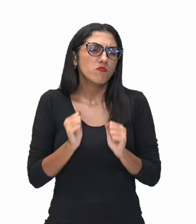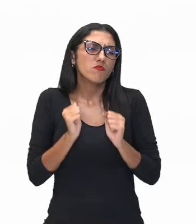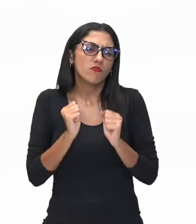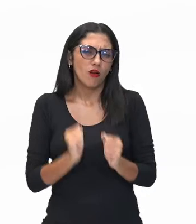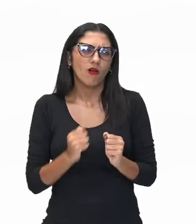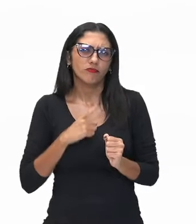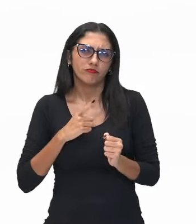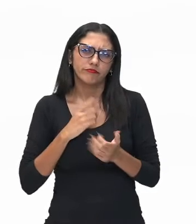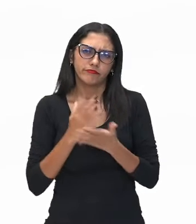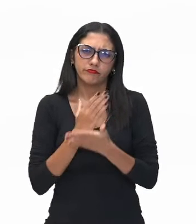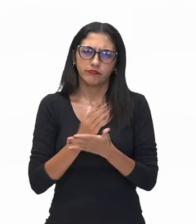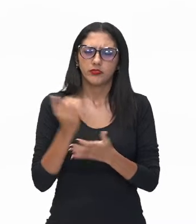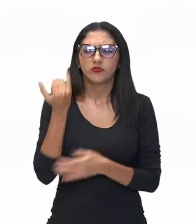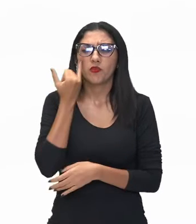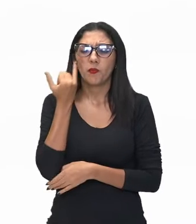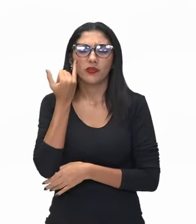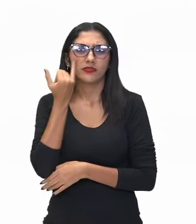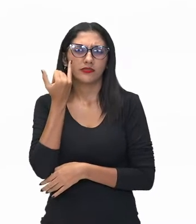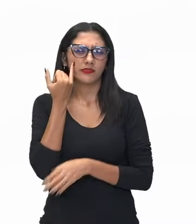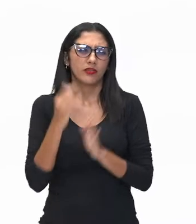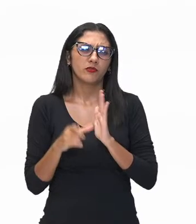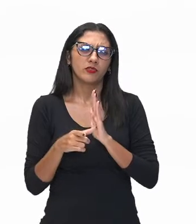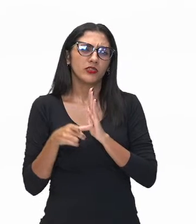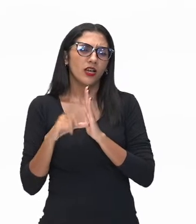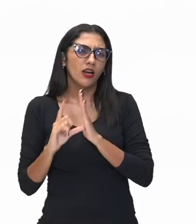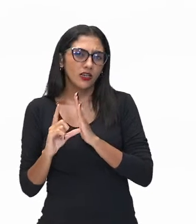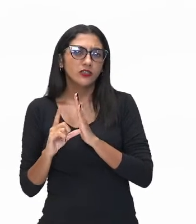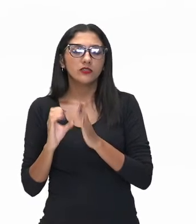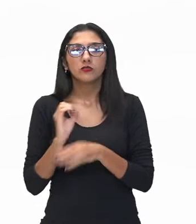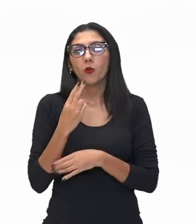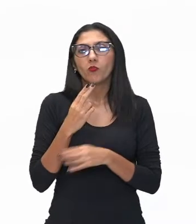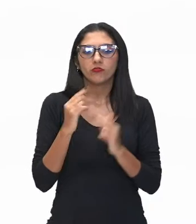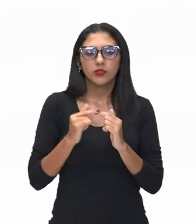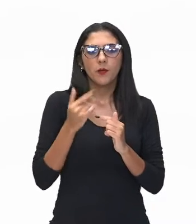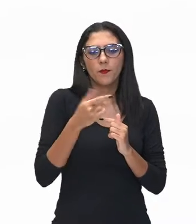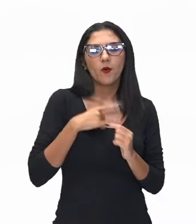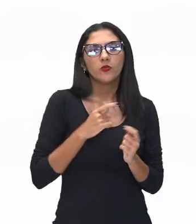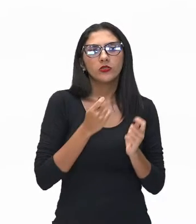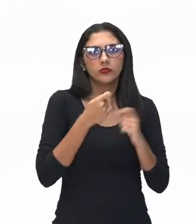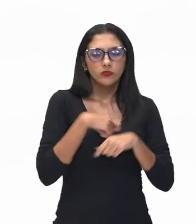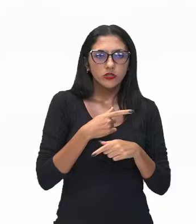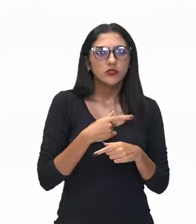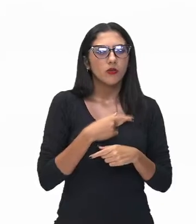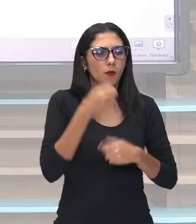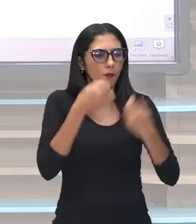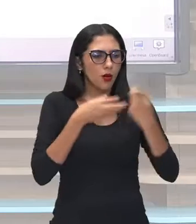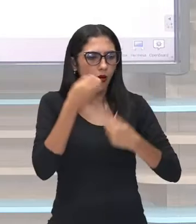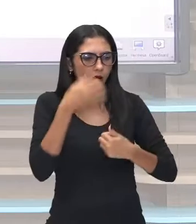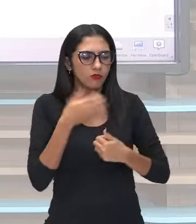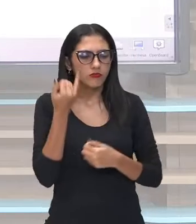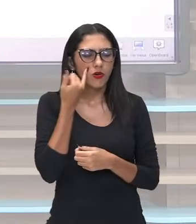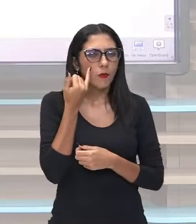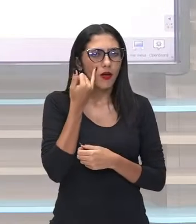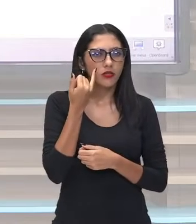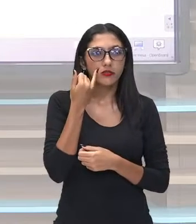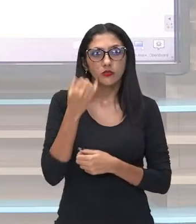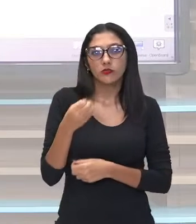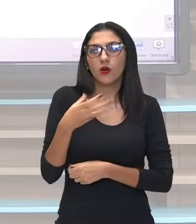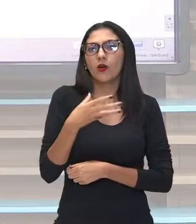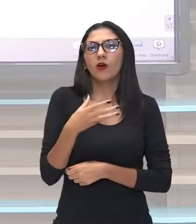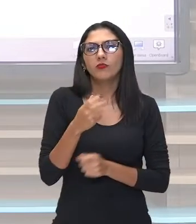algumas informações e posso depois tirar minhas conclusões em cima dessas informações. Por